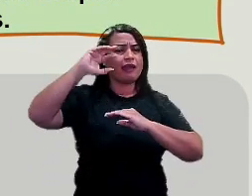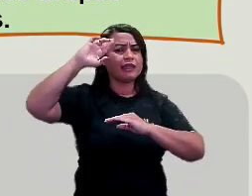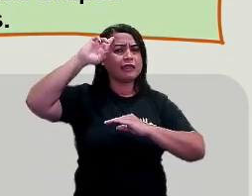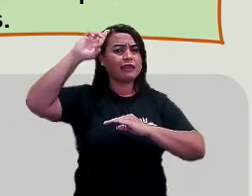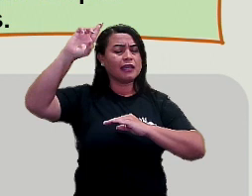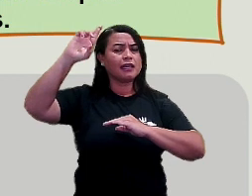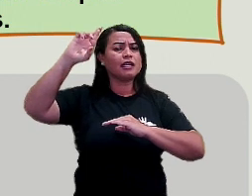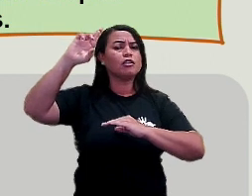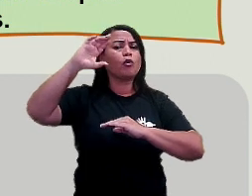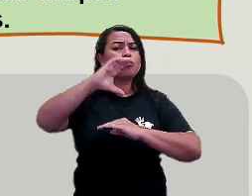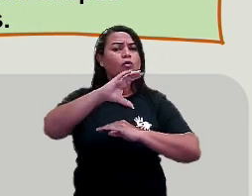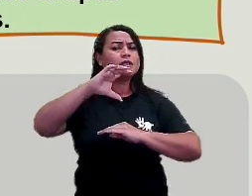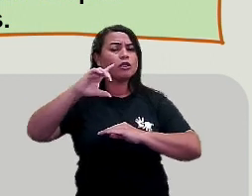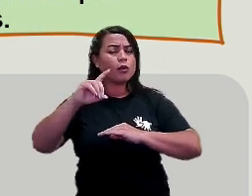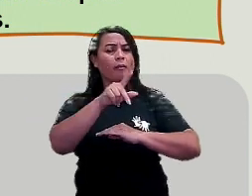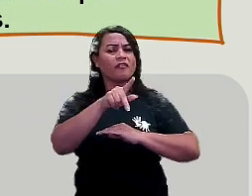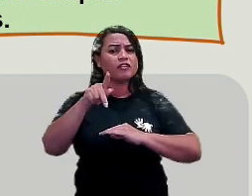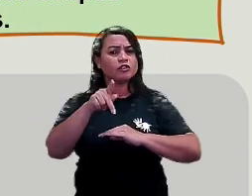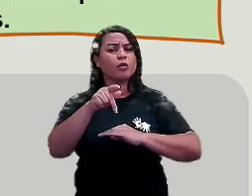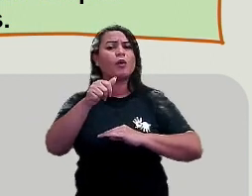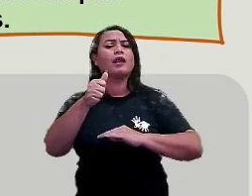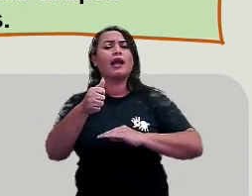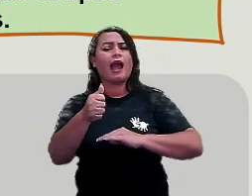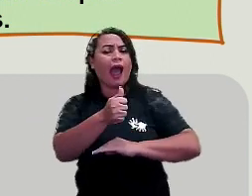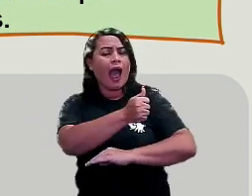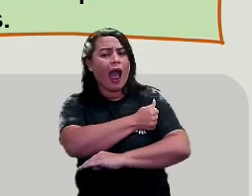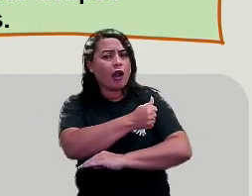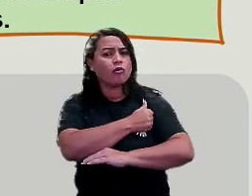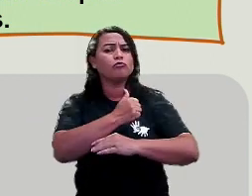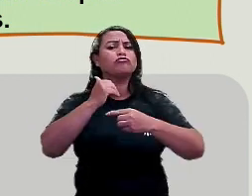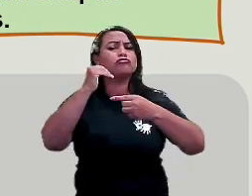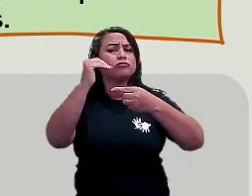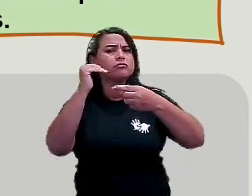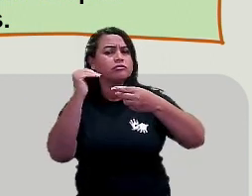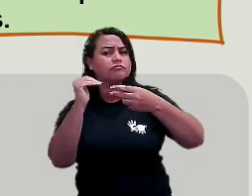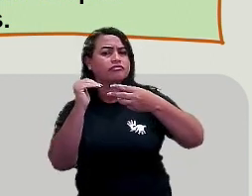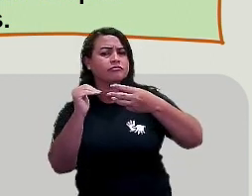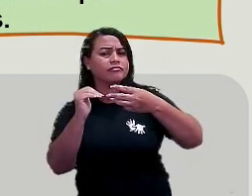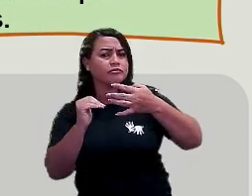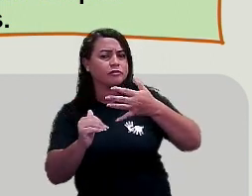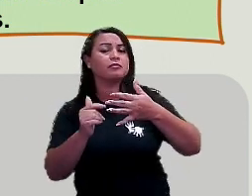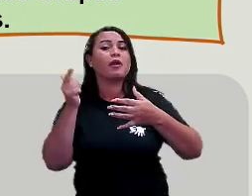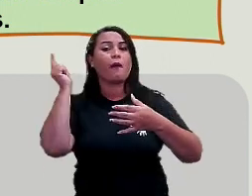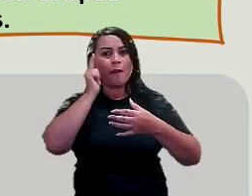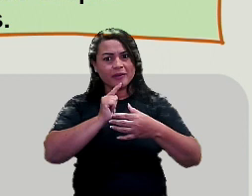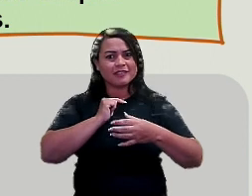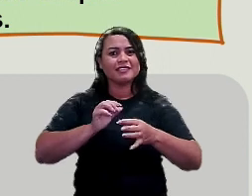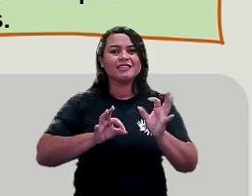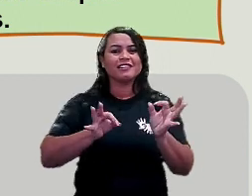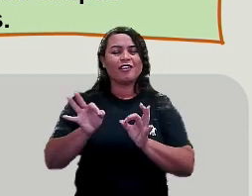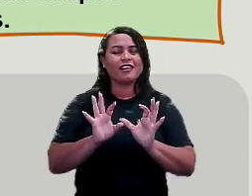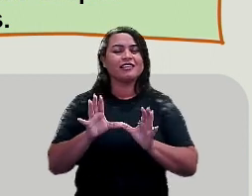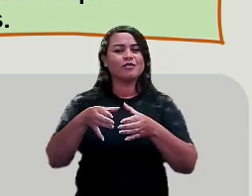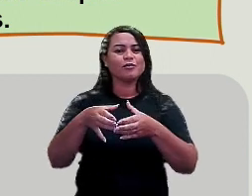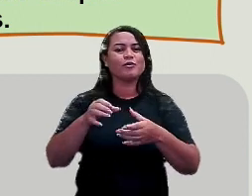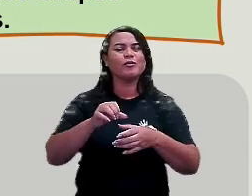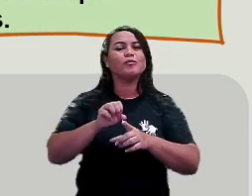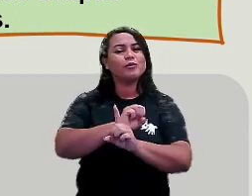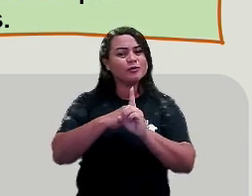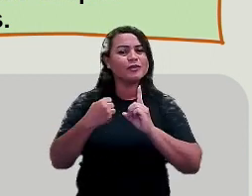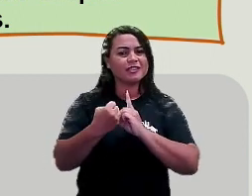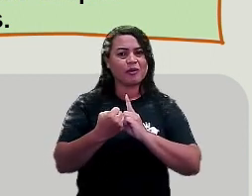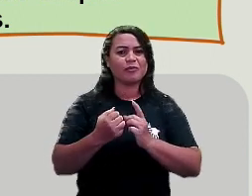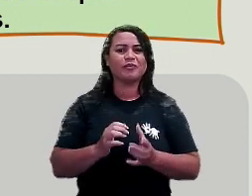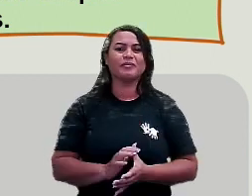diretores, coordenadores, professores e alunos e assim por diante, para poder funcionar o grupo social, para ele poder funcionar